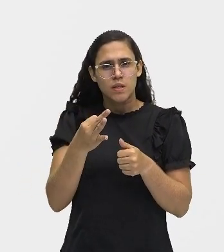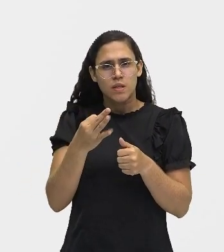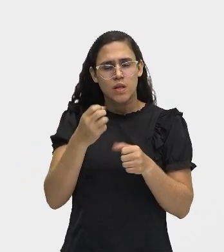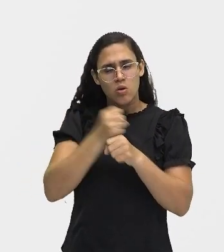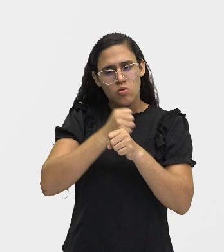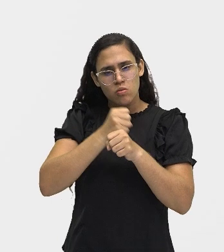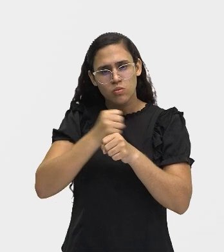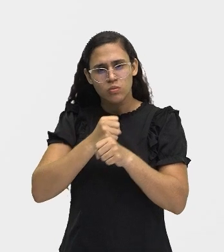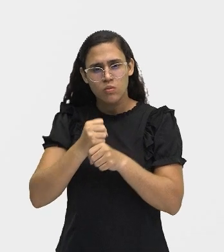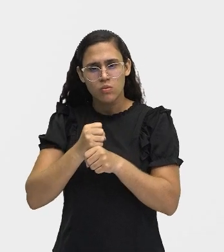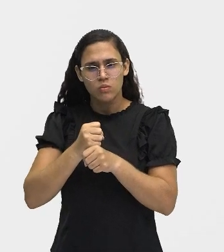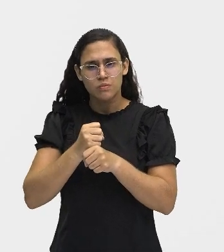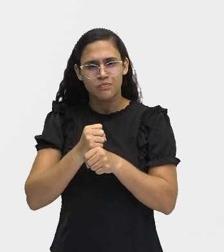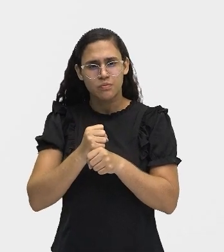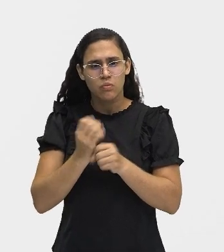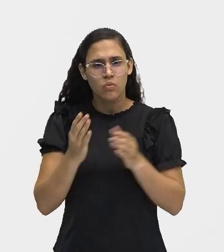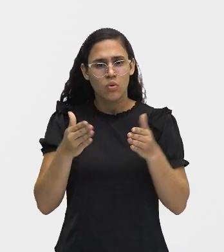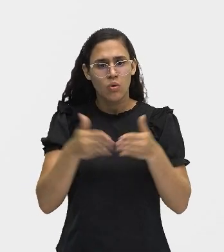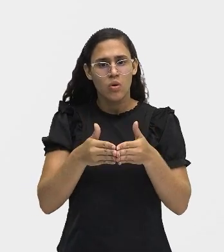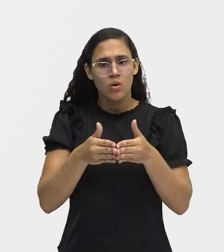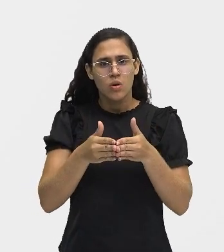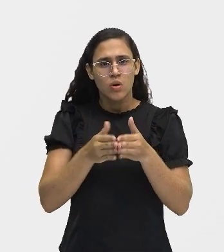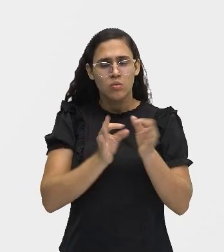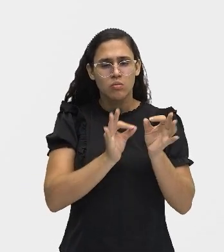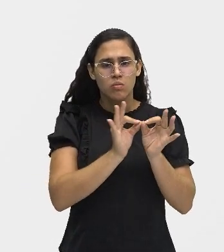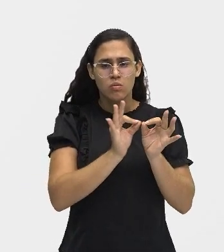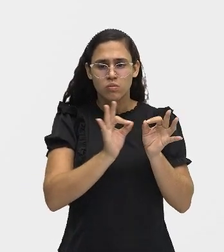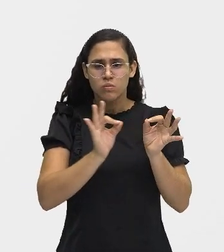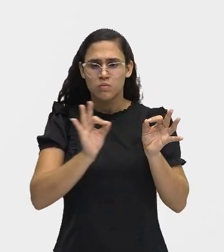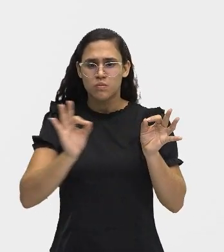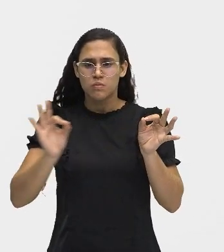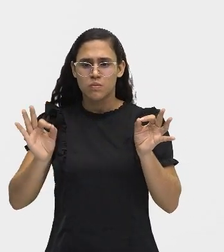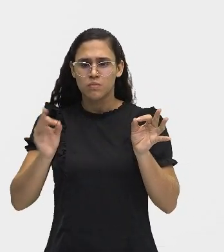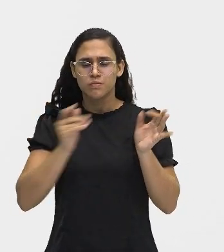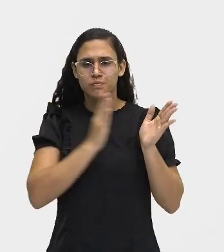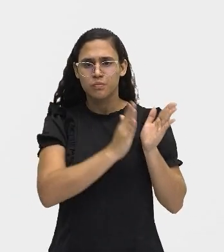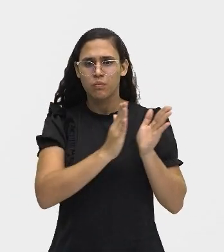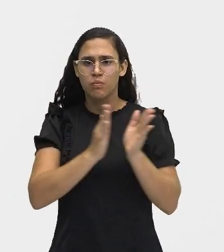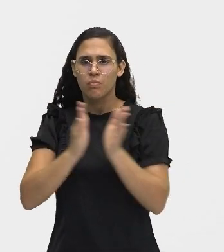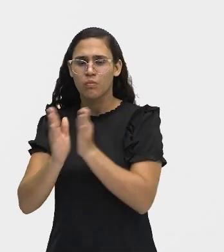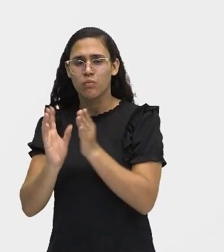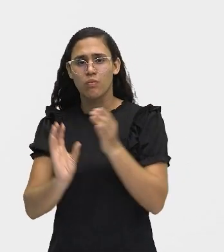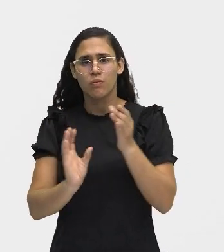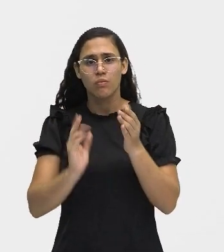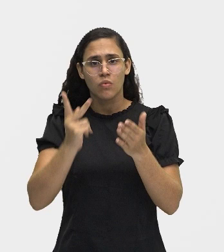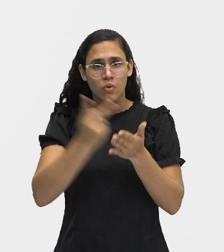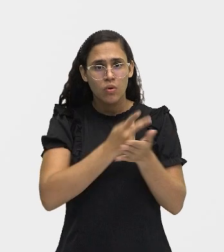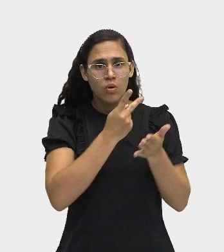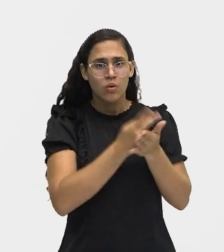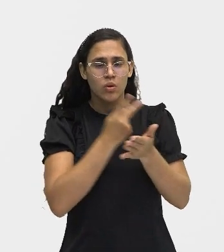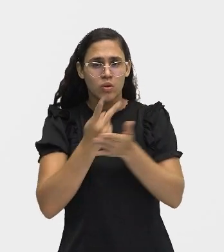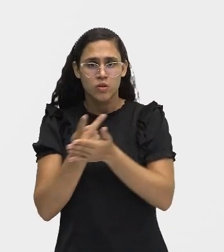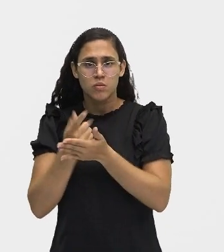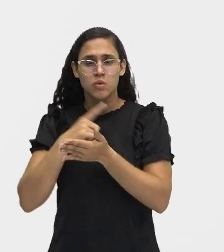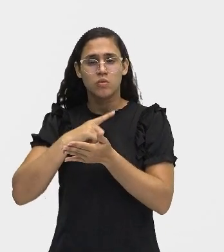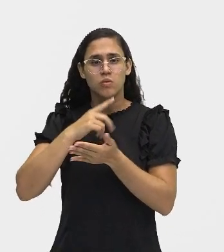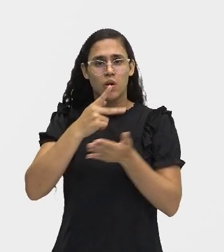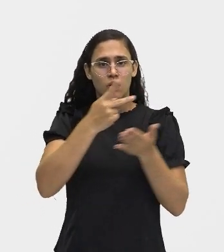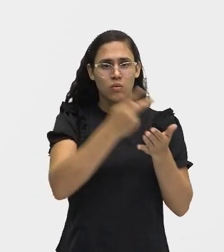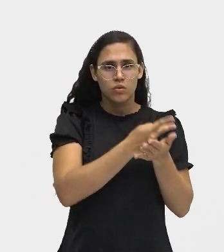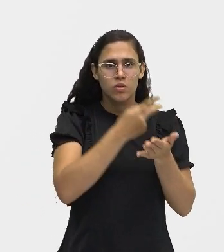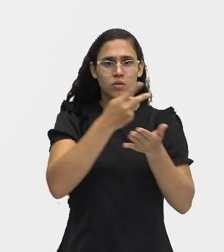relativa, que permite apenas estabelecer uma ordem cronológica de uma sequência de acontecimentos geológicos em termos